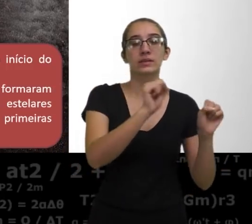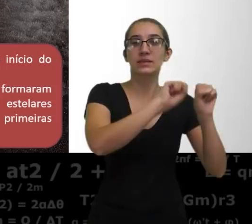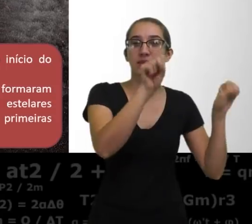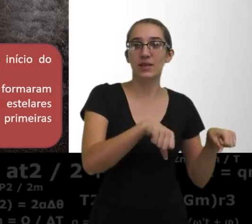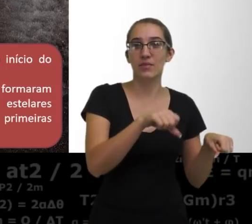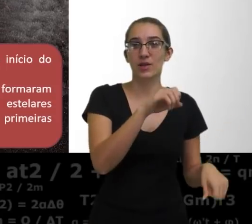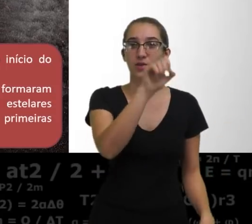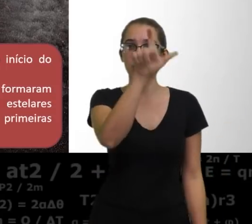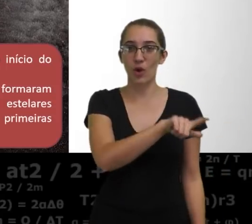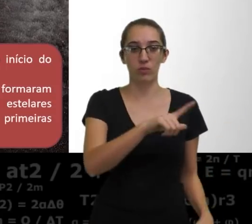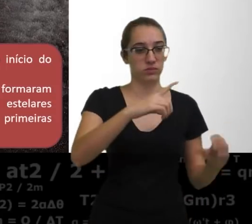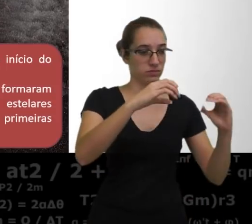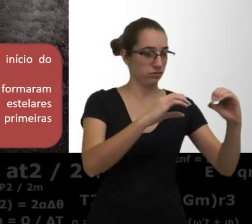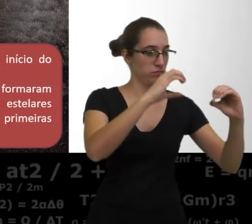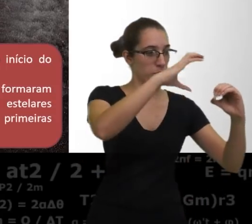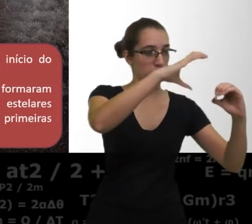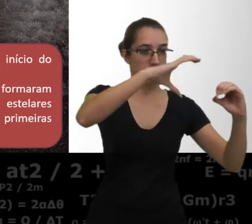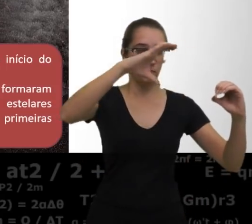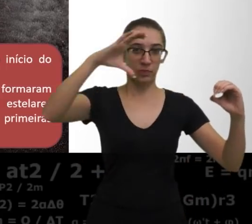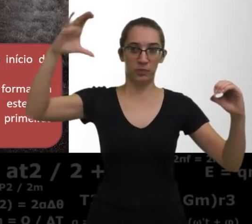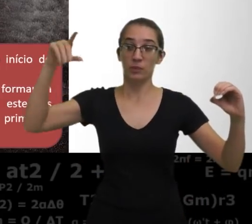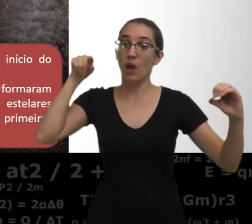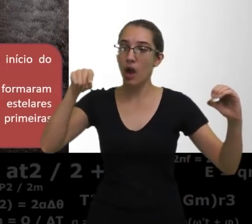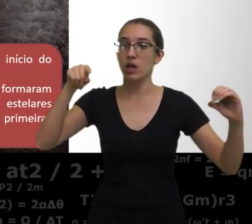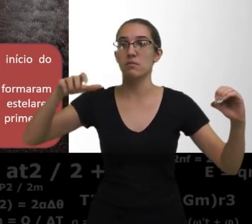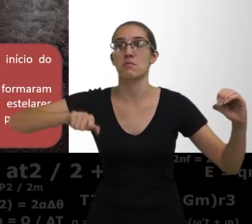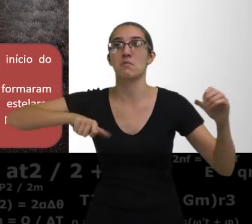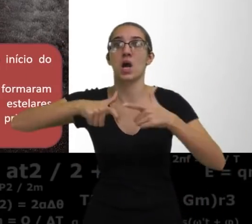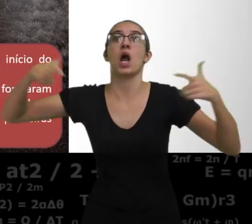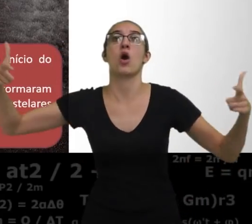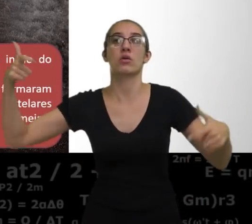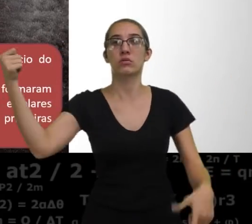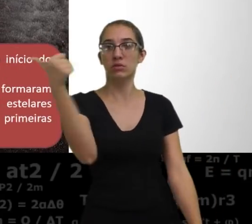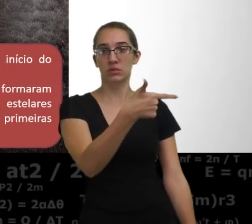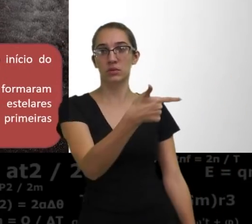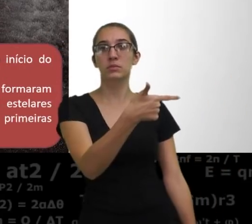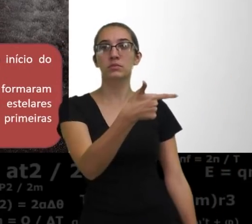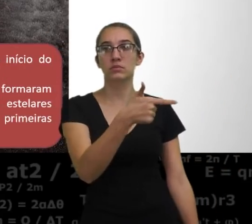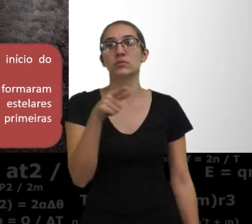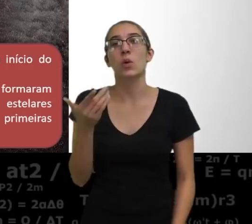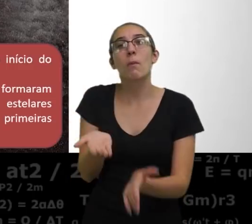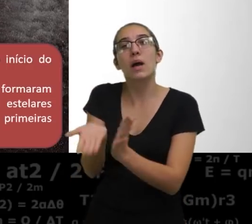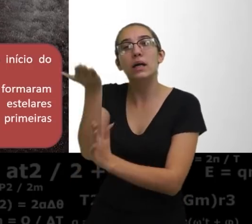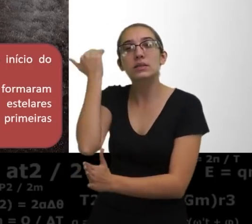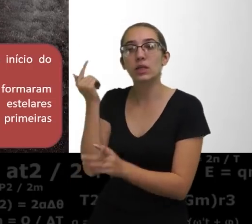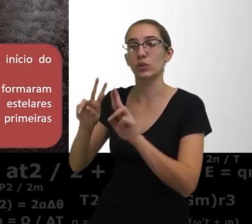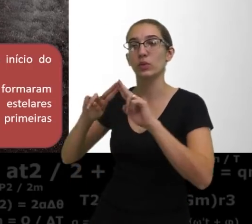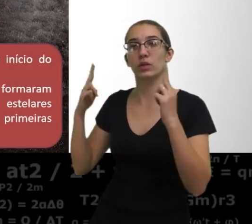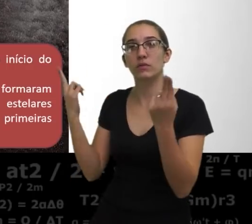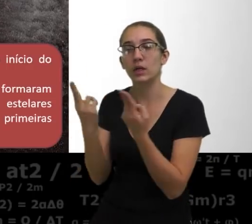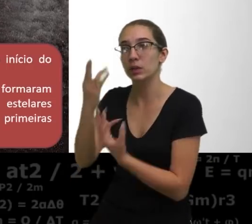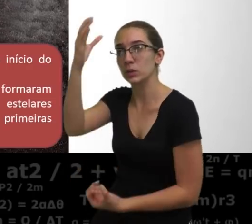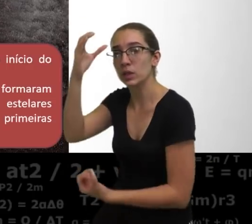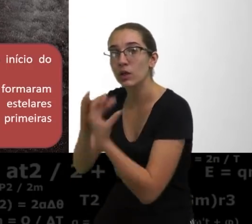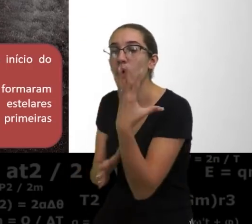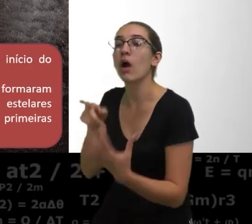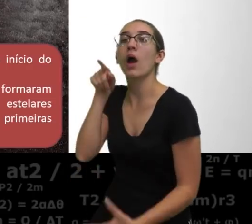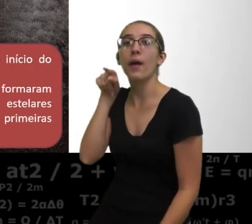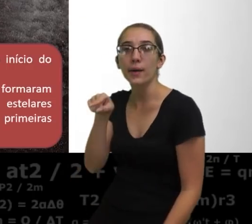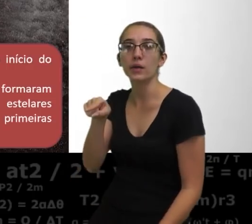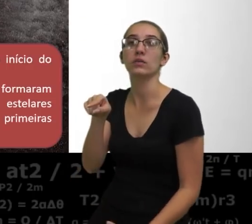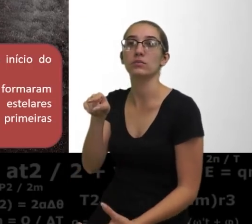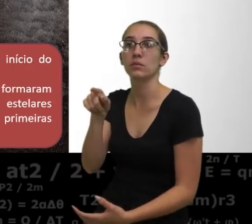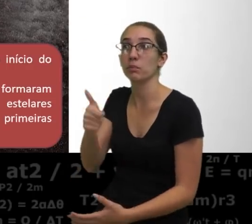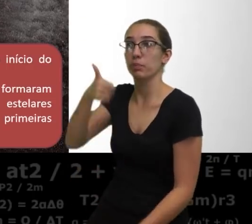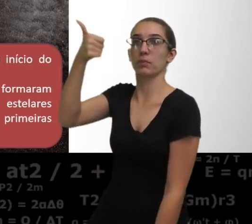eles se originam no início do universo. Mais para frente eu explico como a gente sabe isso. E possivelmente se formaram